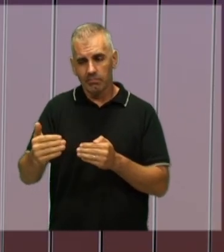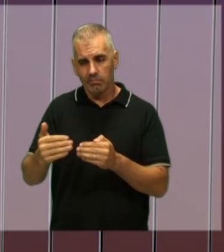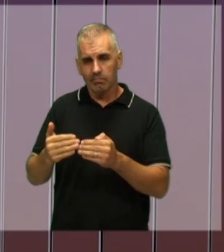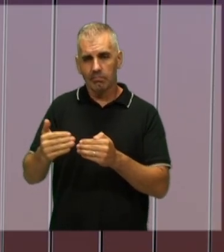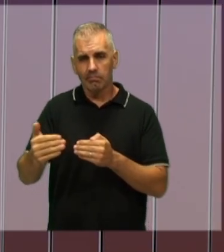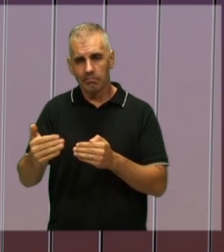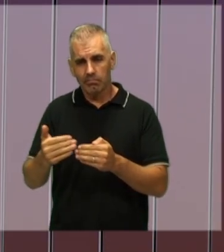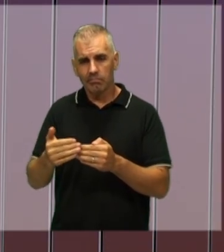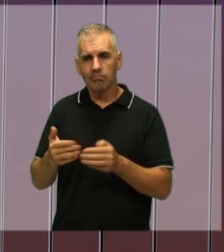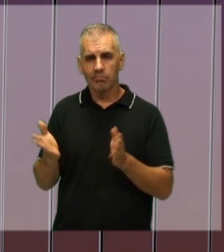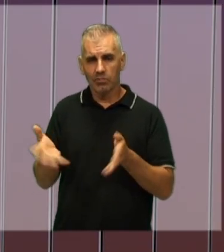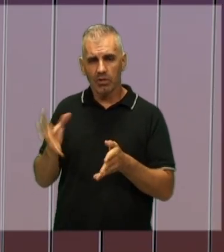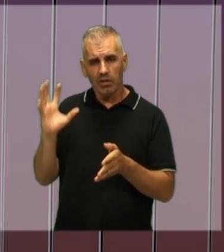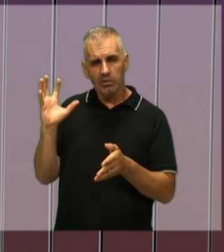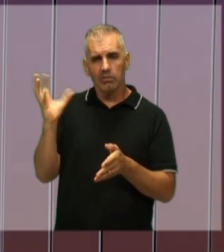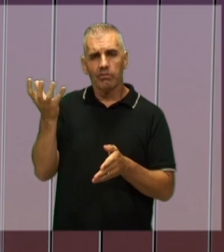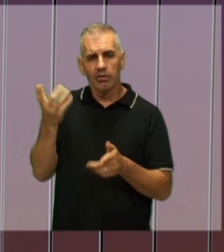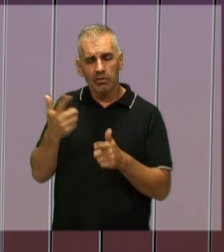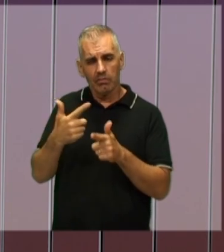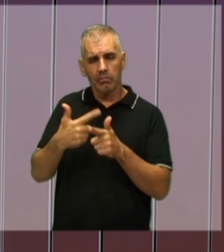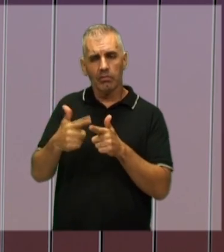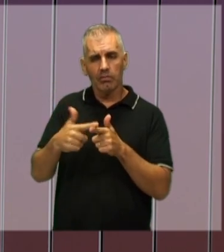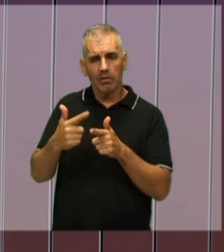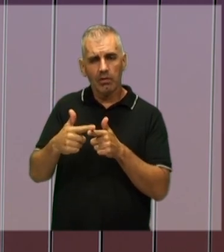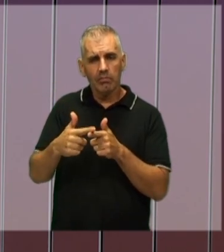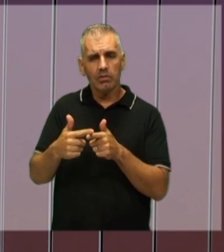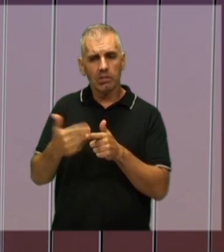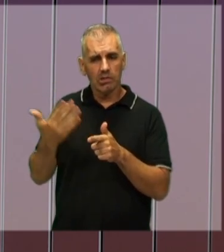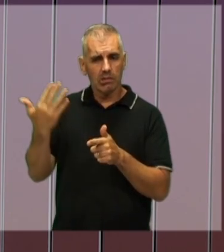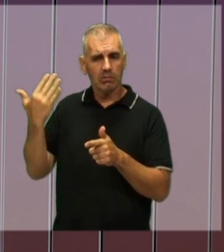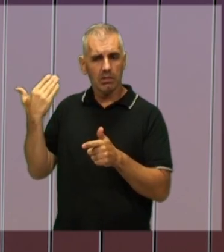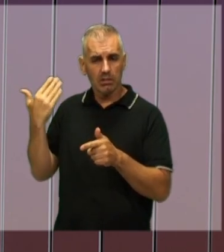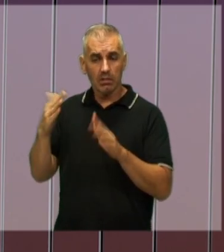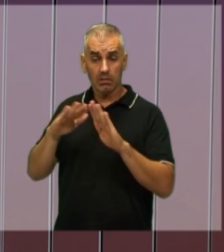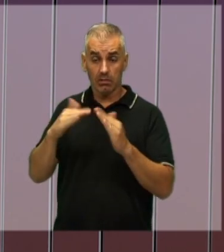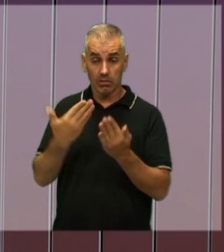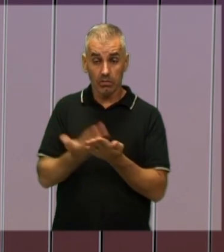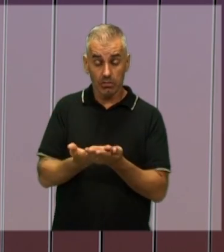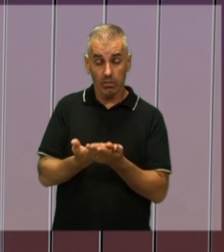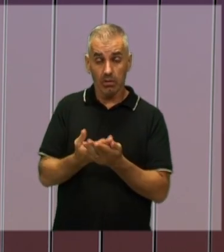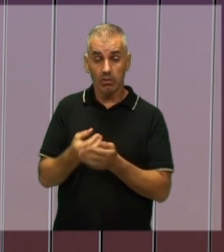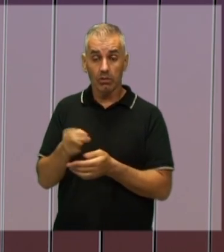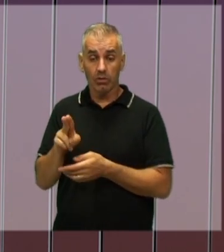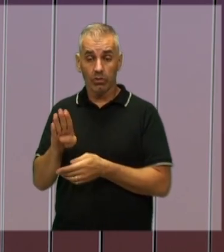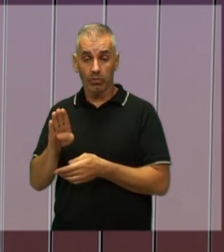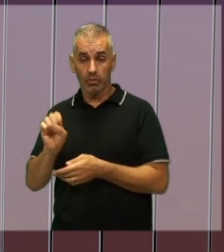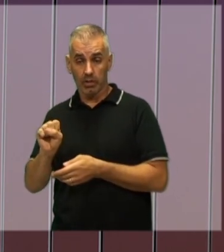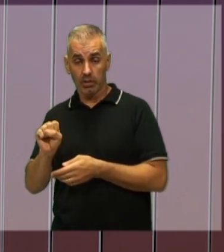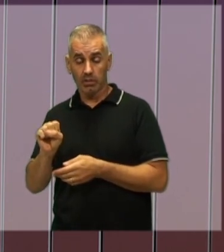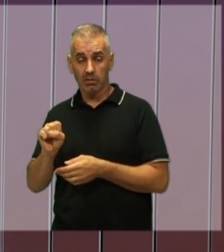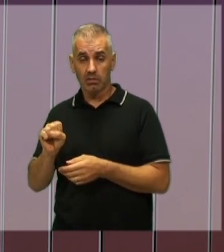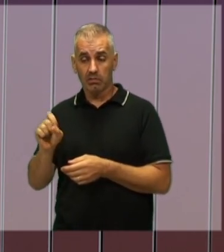está resolvendo muitos problemas, né, das escolas e das UBS. Então, como vai diminuindo, o vereador também vai